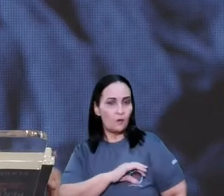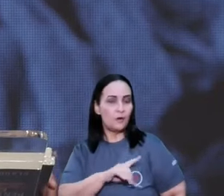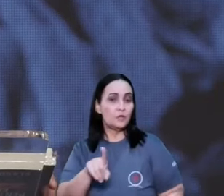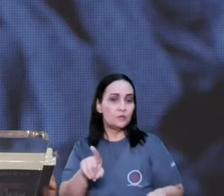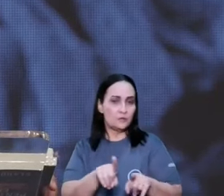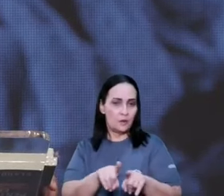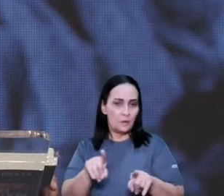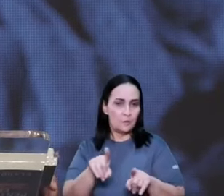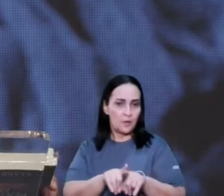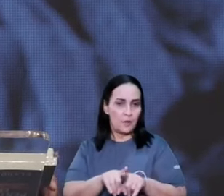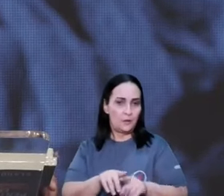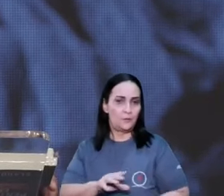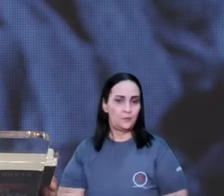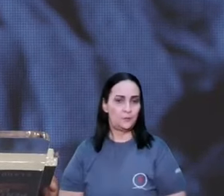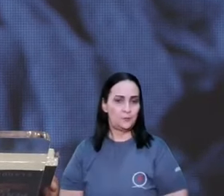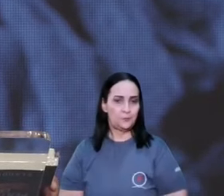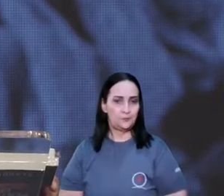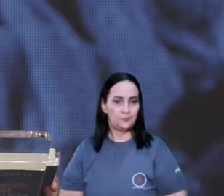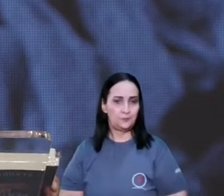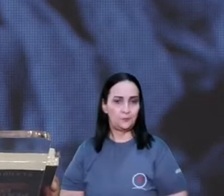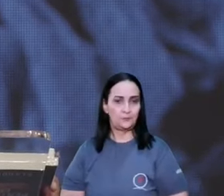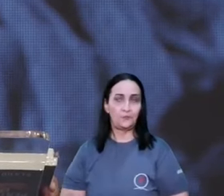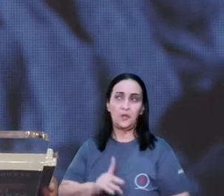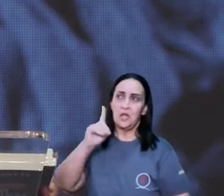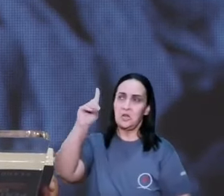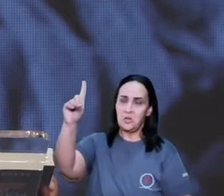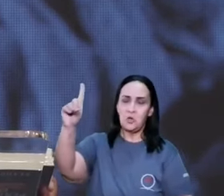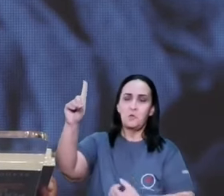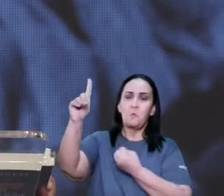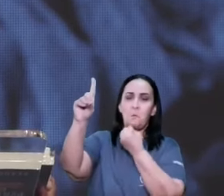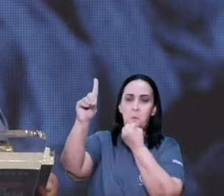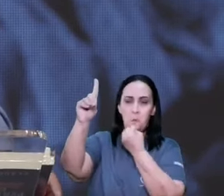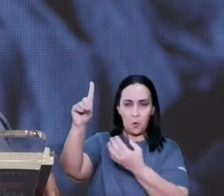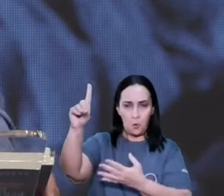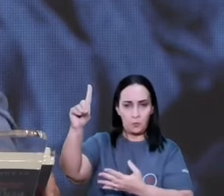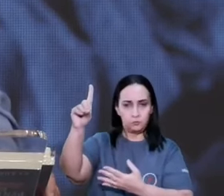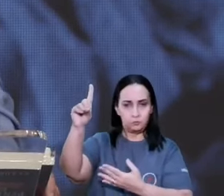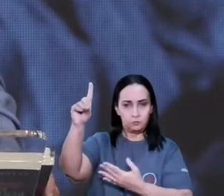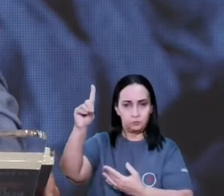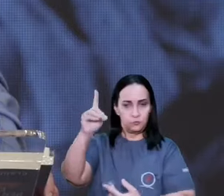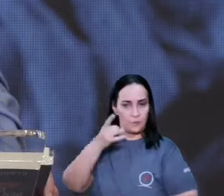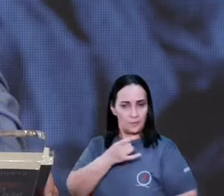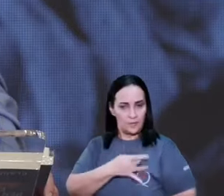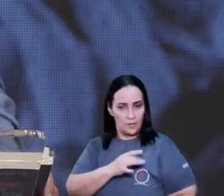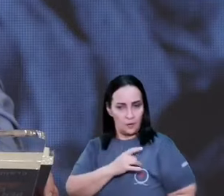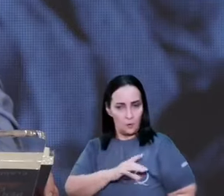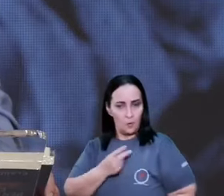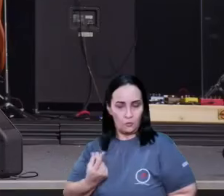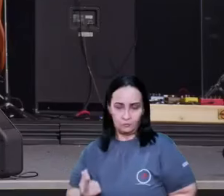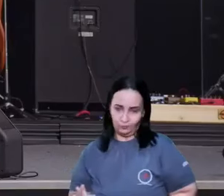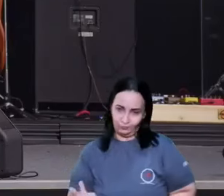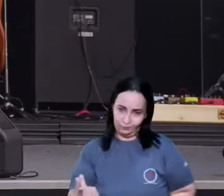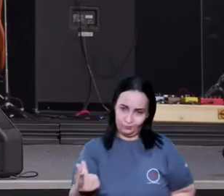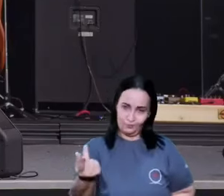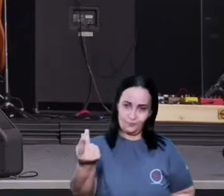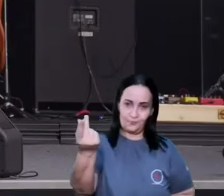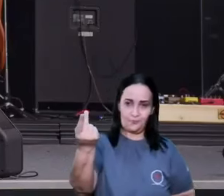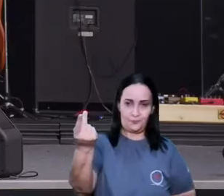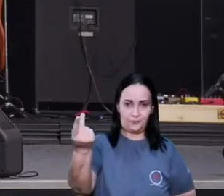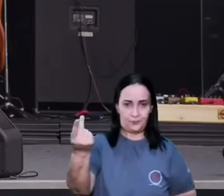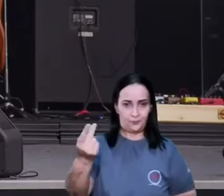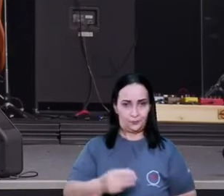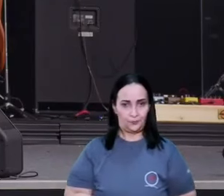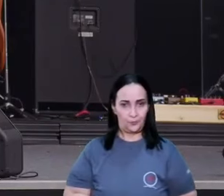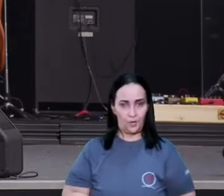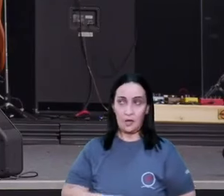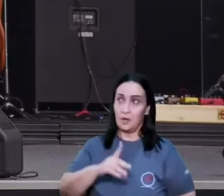Celestial de poder dizer que o senhor é bom e a sua misericórdia dura para sempre o Senhor seja